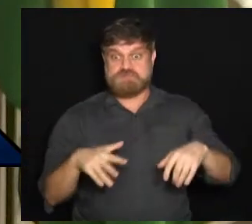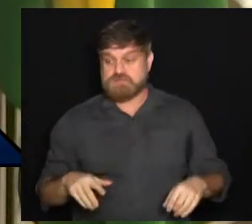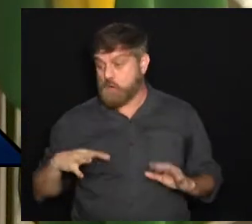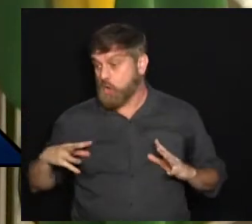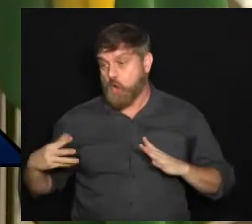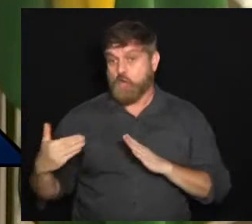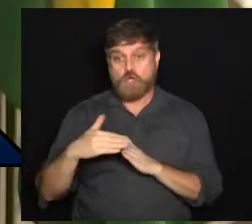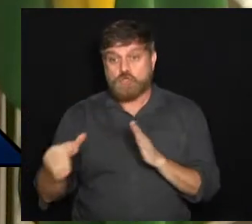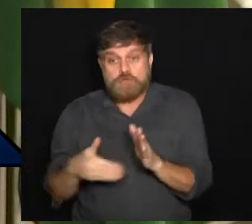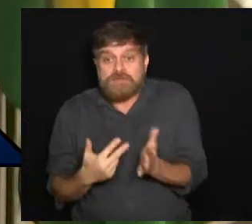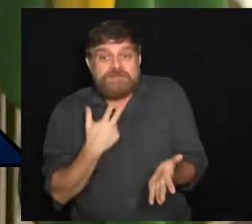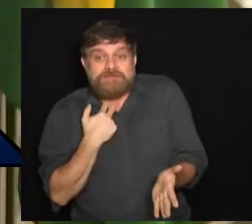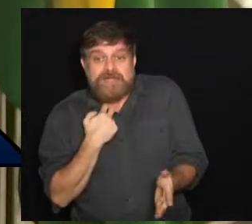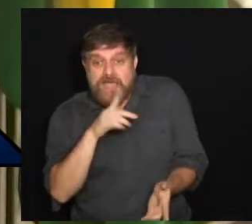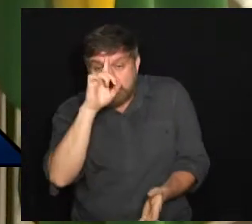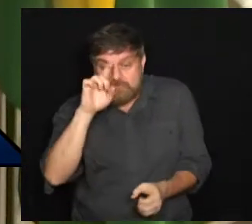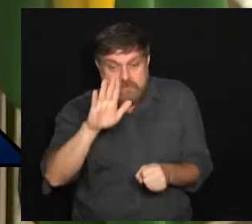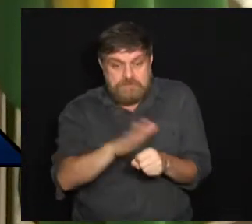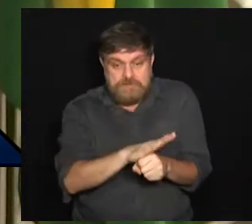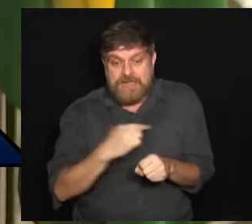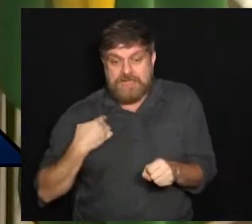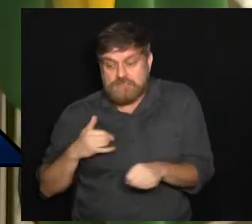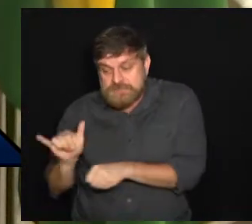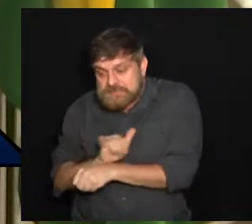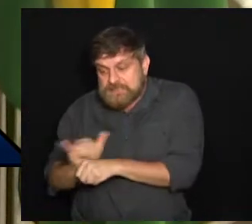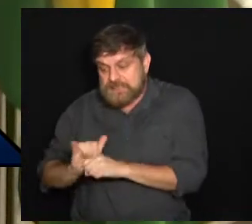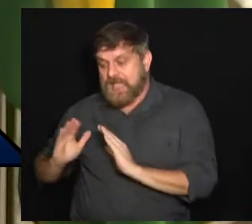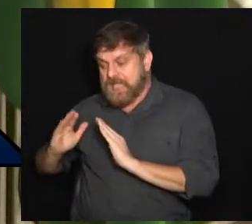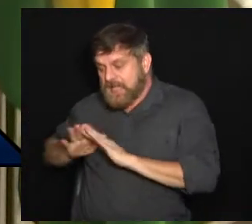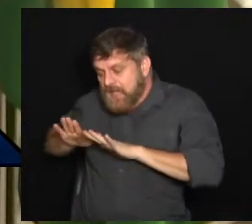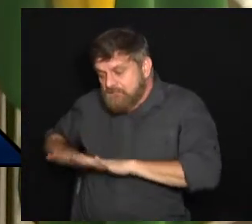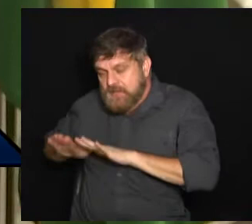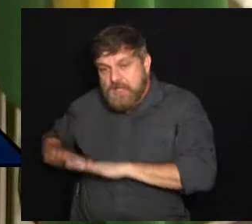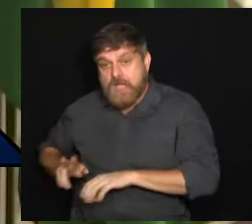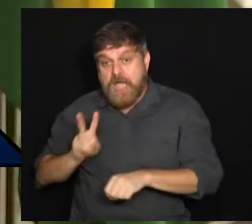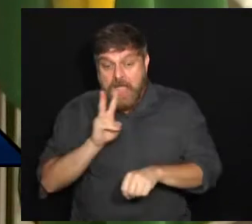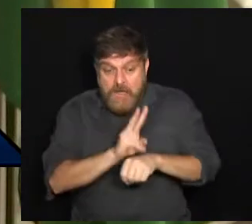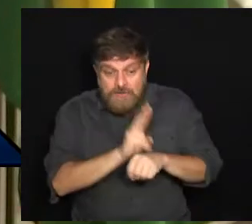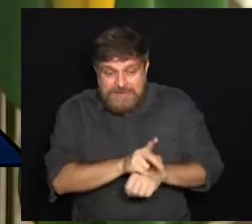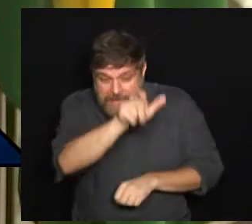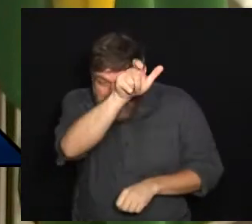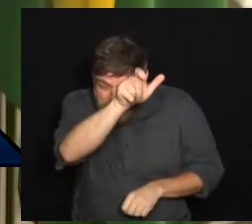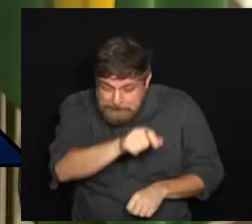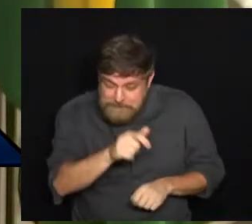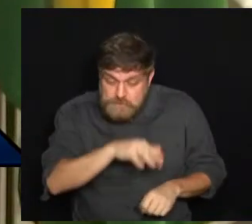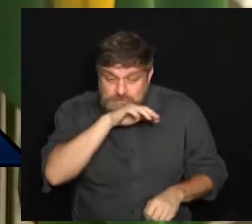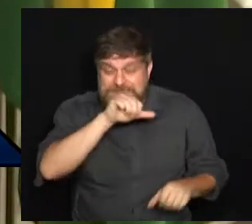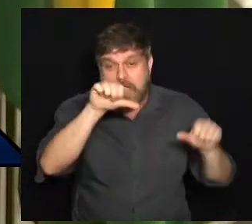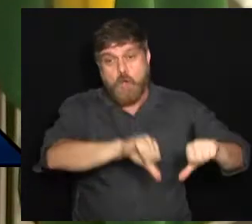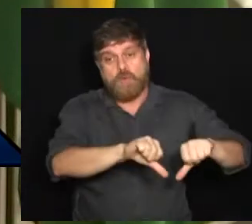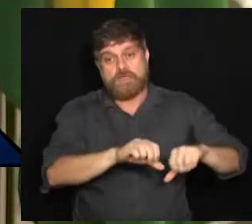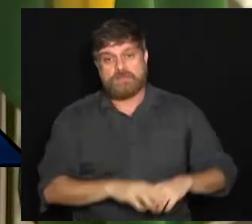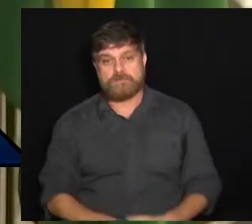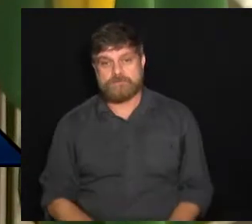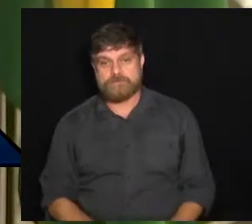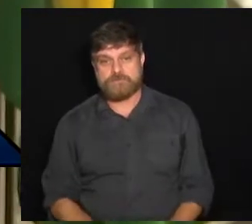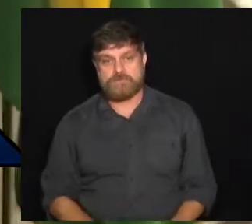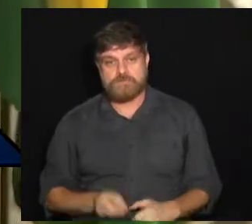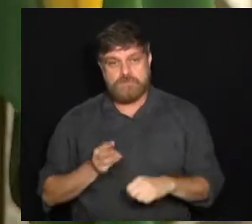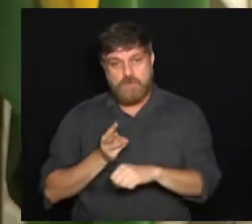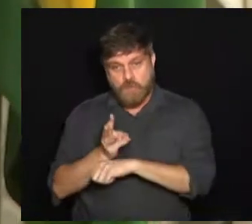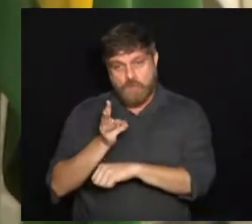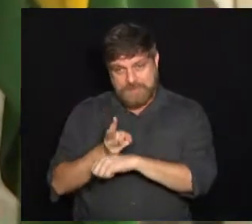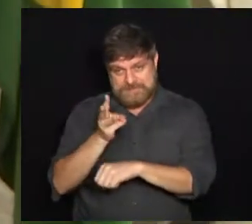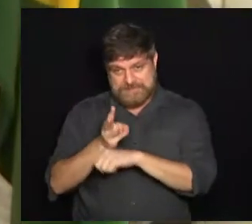essas medidas podem beneficiar e ajudar a gente a conseguir cuidar melhor de quem precisa mais. Tá chegando mais pergunta aqui, vereador, no nosso WhatsApp. O número